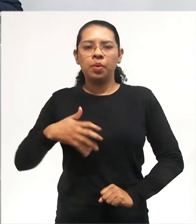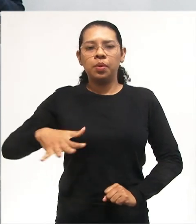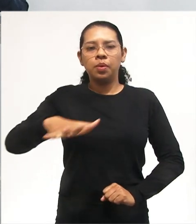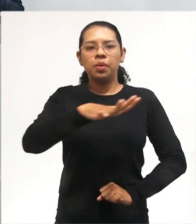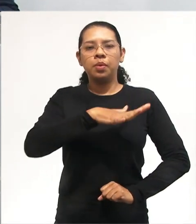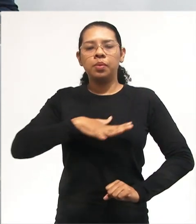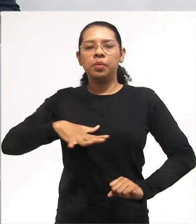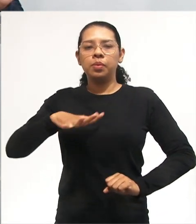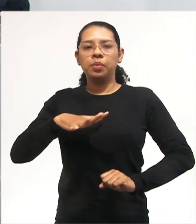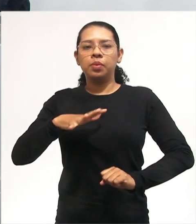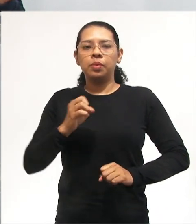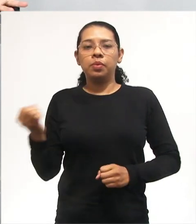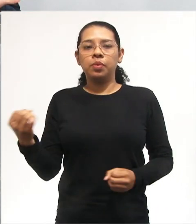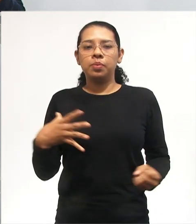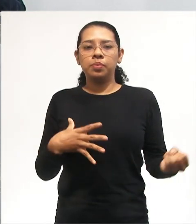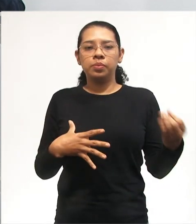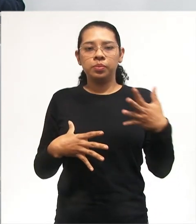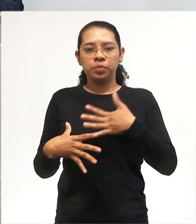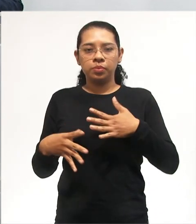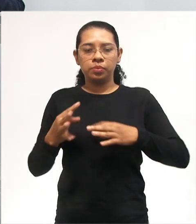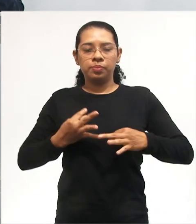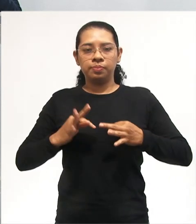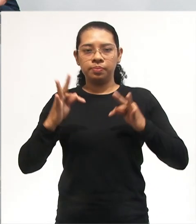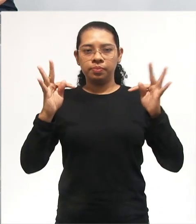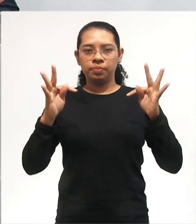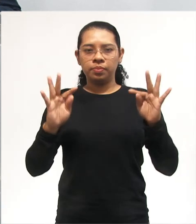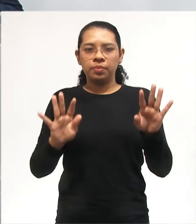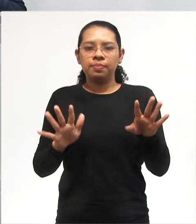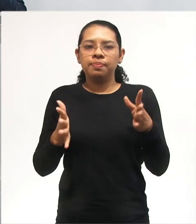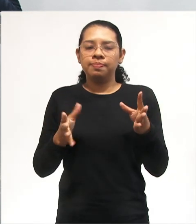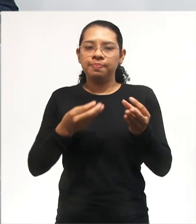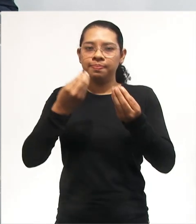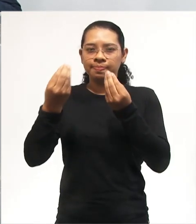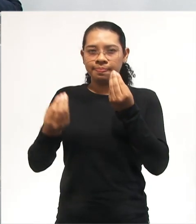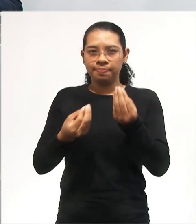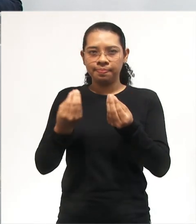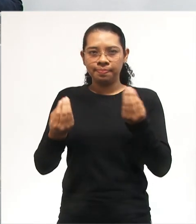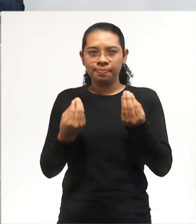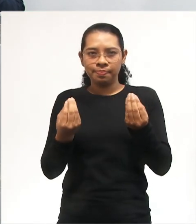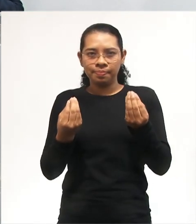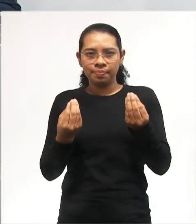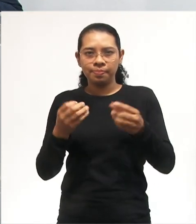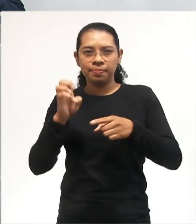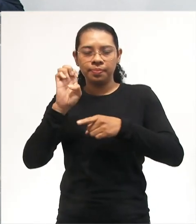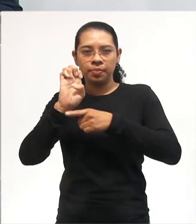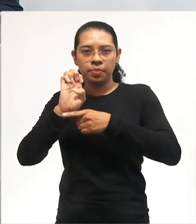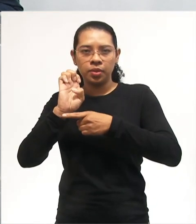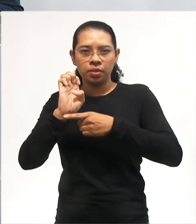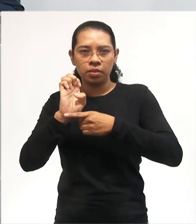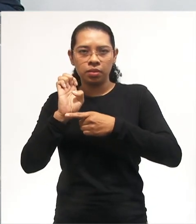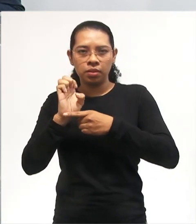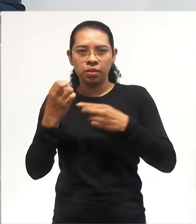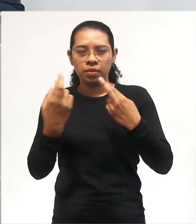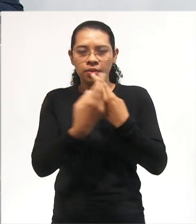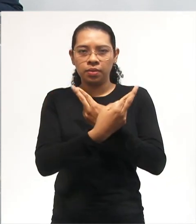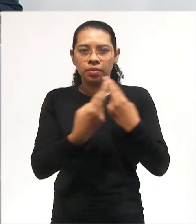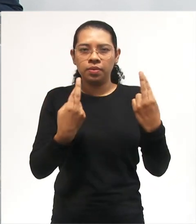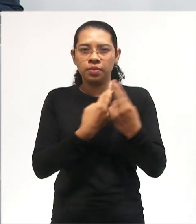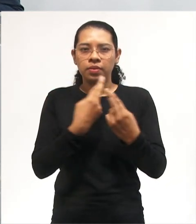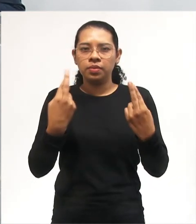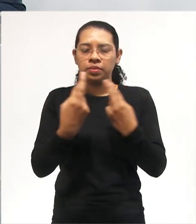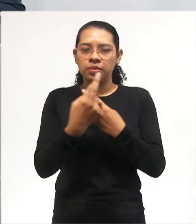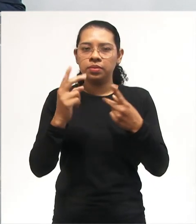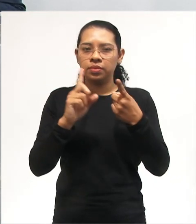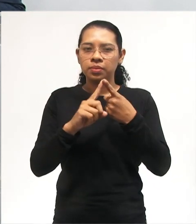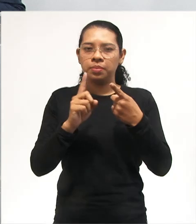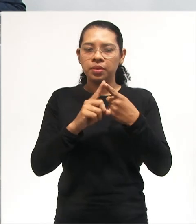Tá? Afinal de contas, como que se interligam, então, né, a ação do Estado com essa perspectiva do fomento à inovação